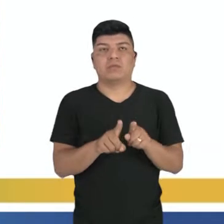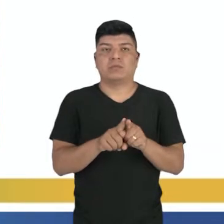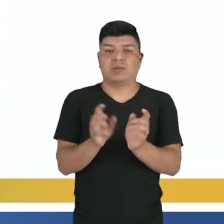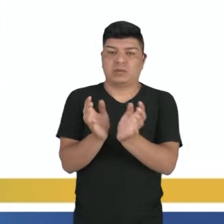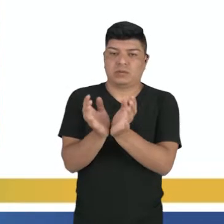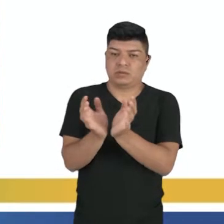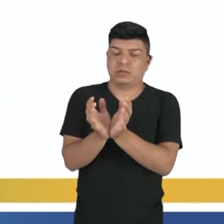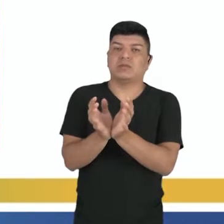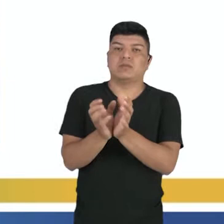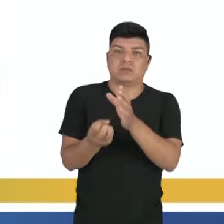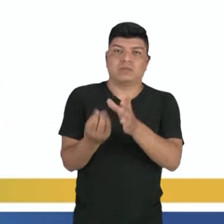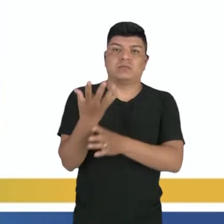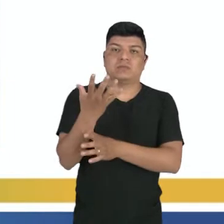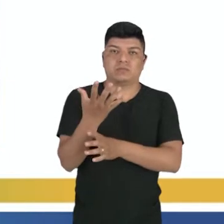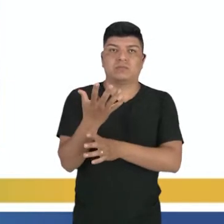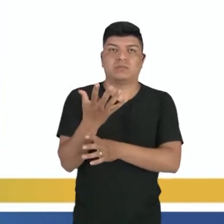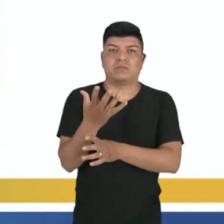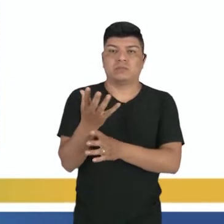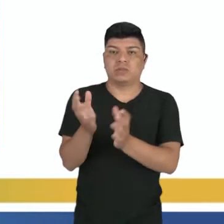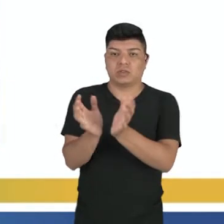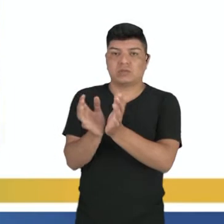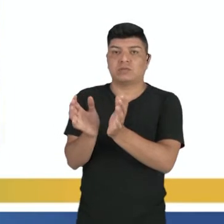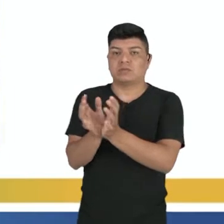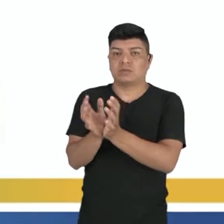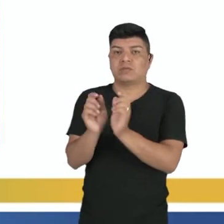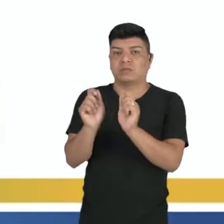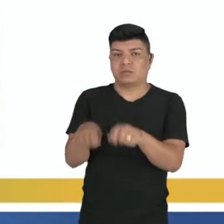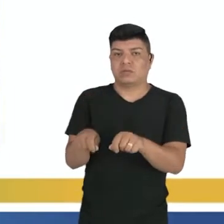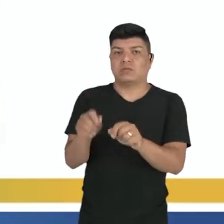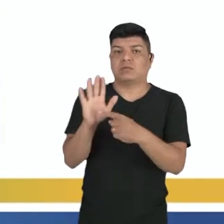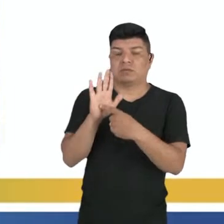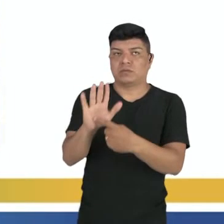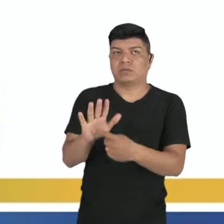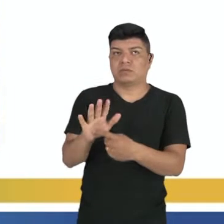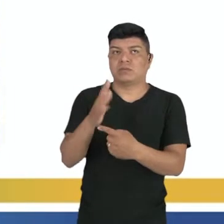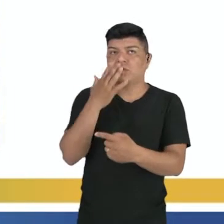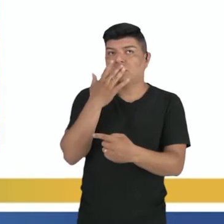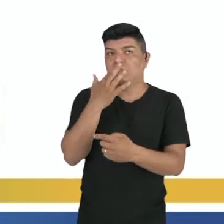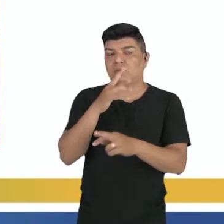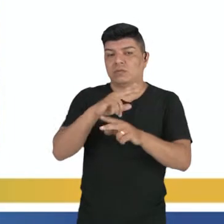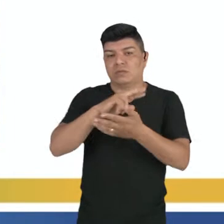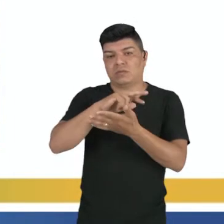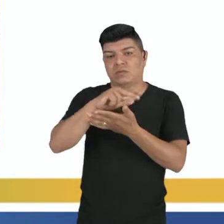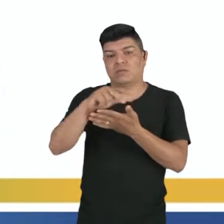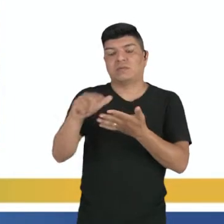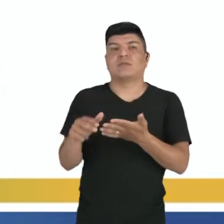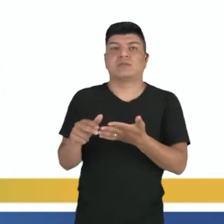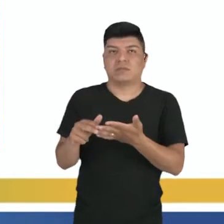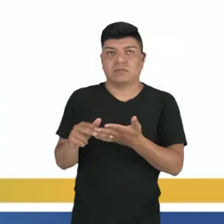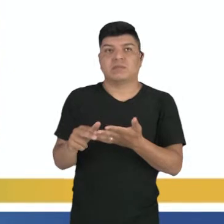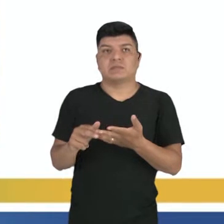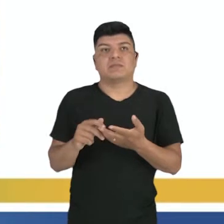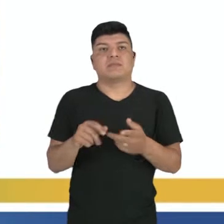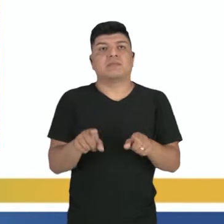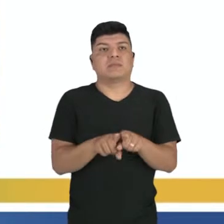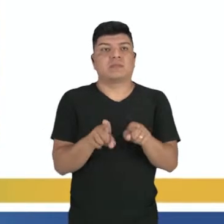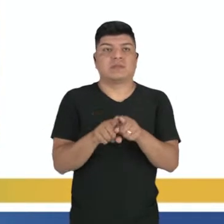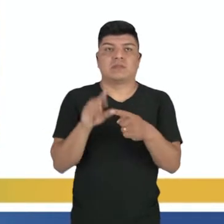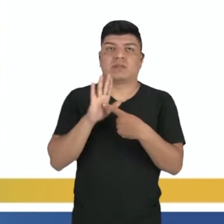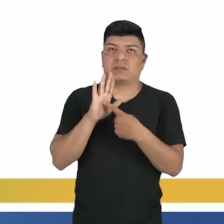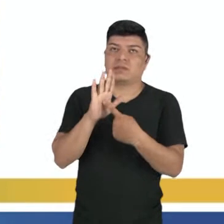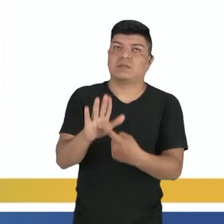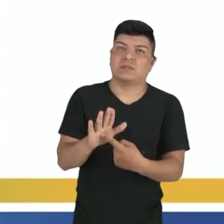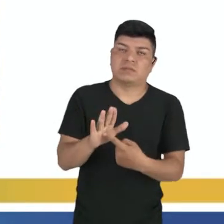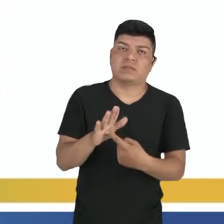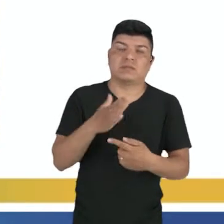em conjunto, formando aí colônias que podem apresentar colorações variadas e eles também apresentam um